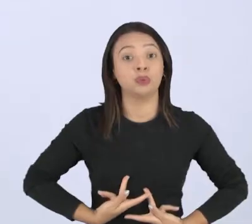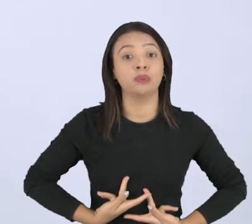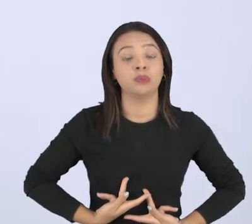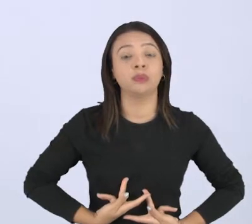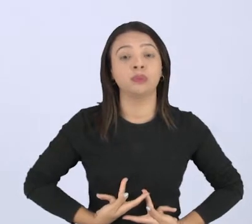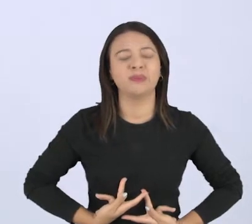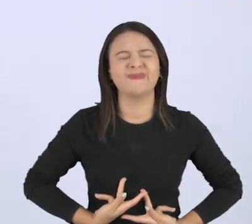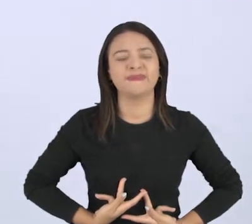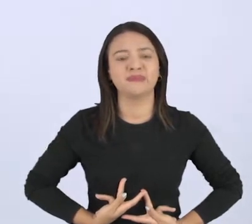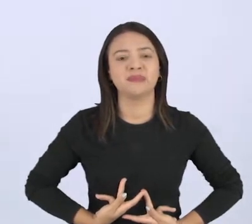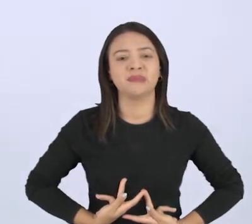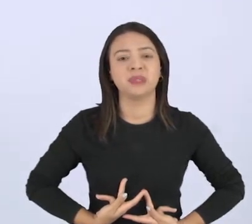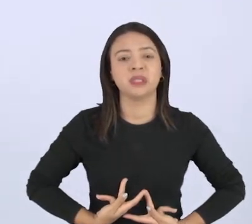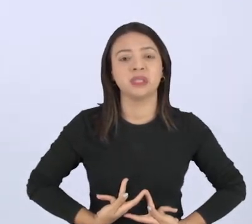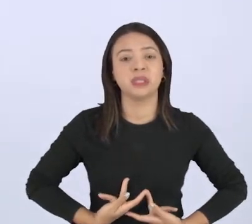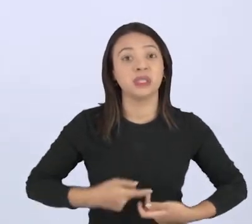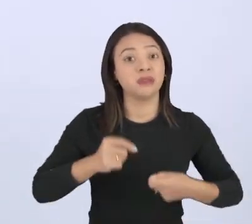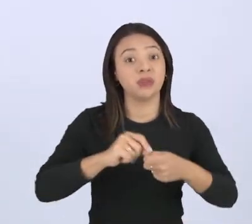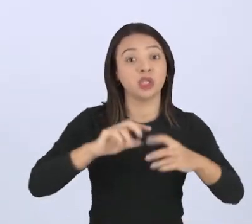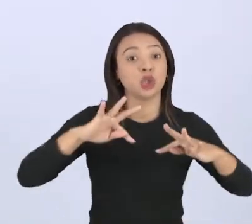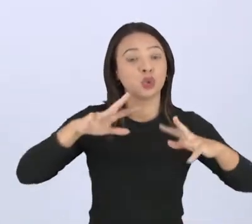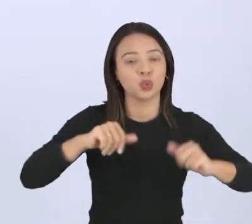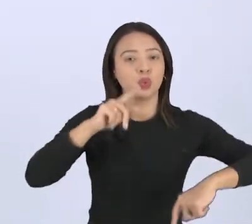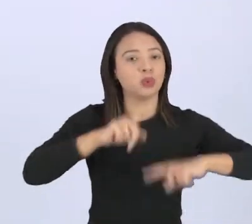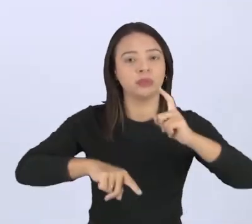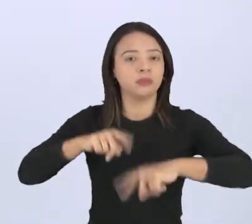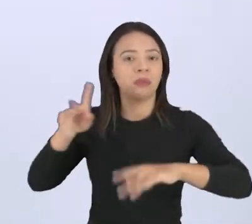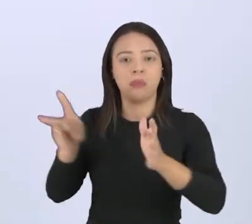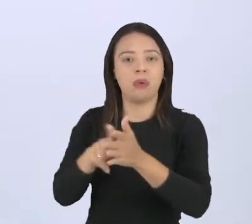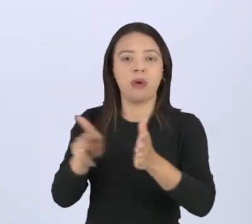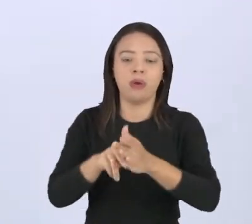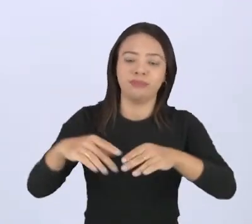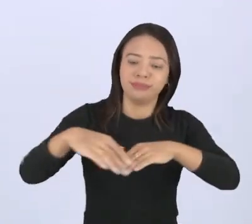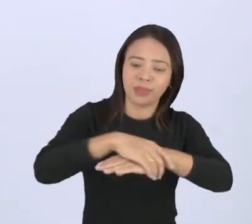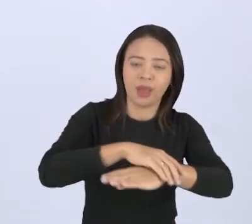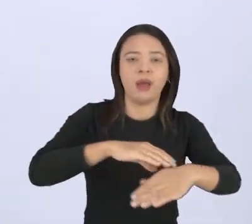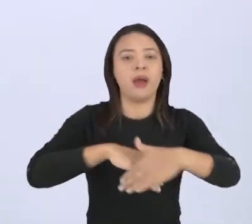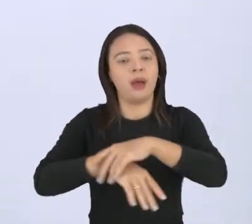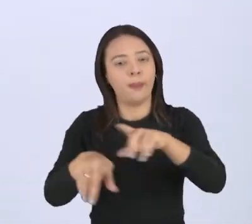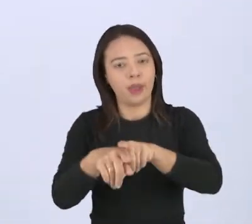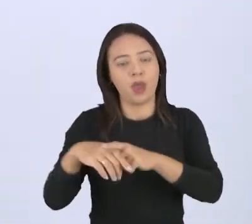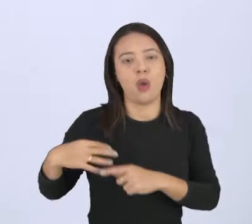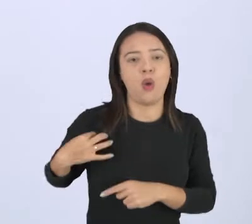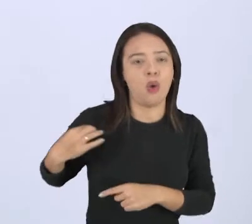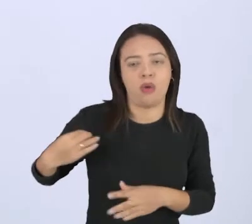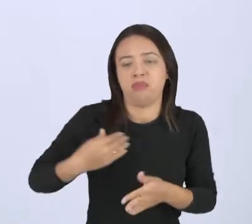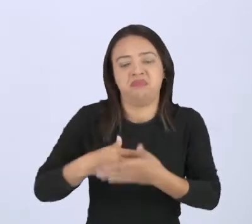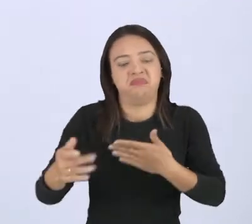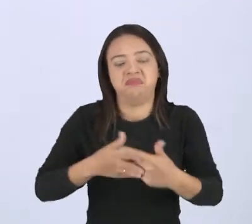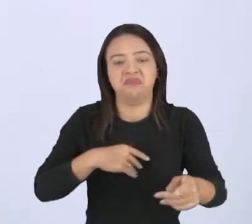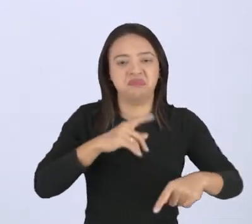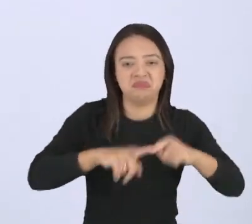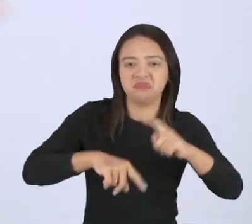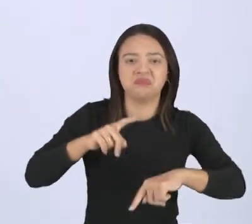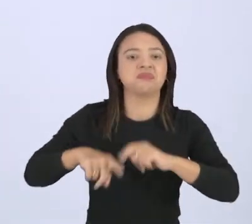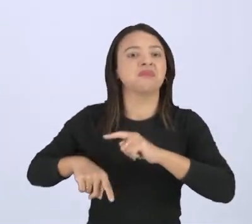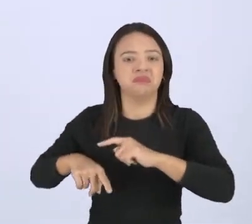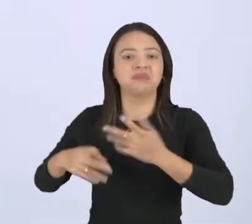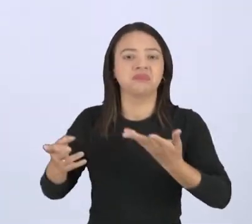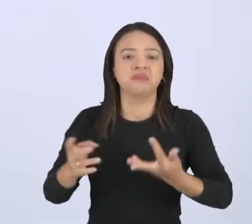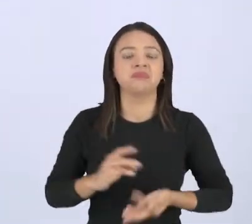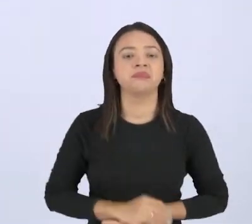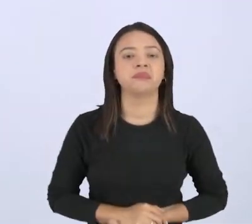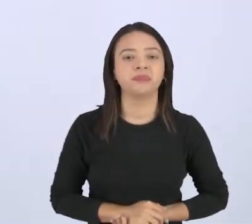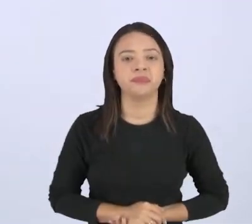fazia seus próprios utensílios, sejam sapatos, sejam roupas, sejam quaisquer outros elementos